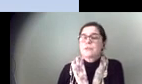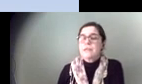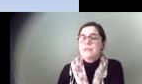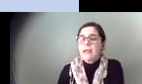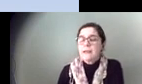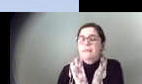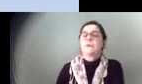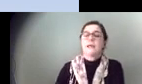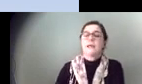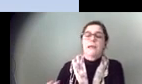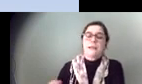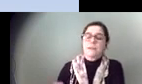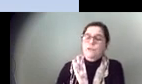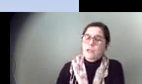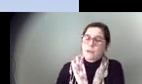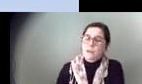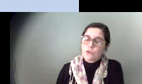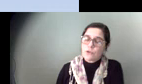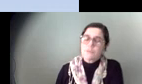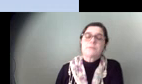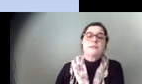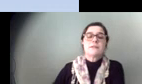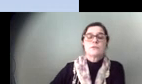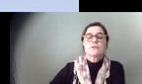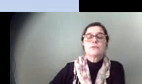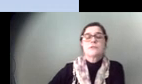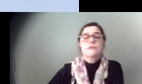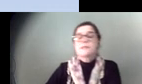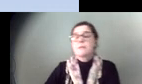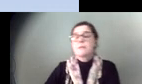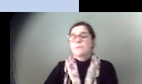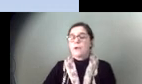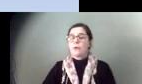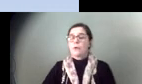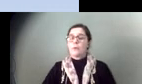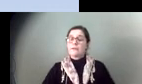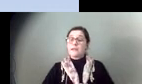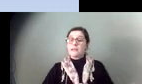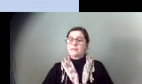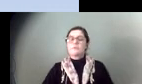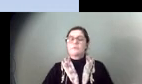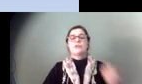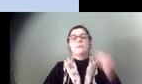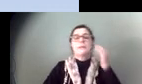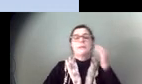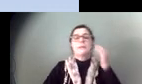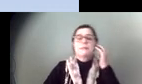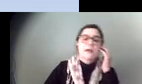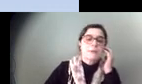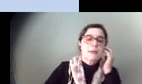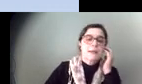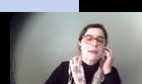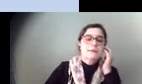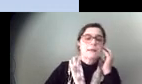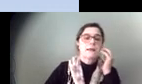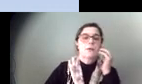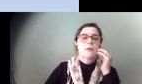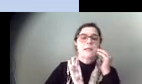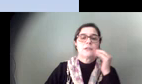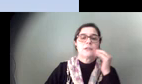gente consegue, então, ter um diagnóstico mais preciso e conseguir fazer uma avaliação de aprendizagem